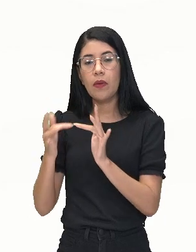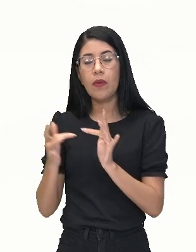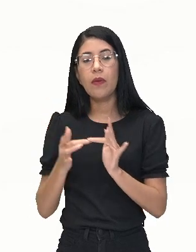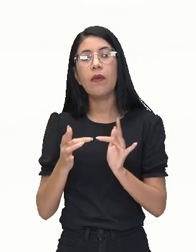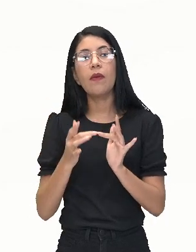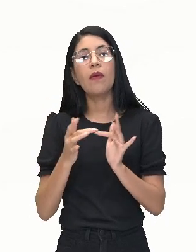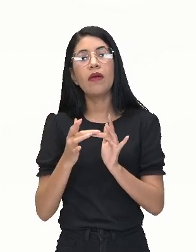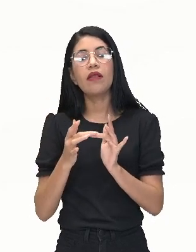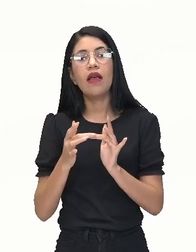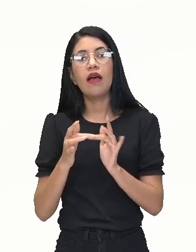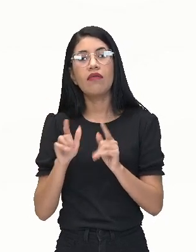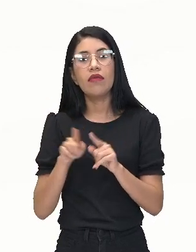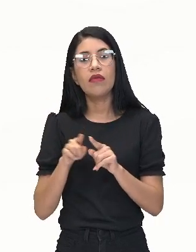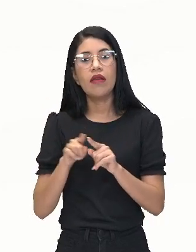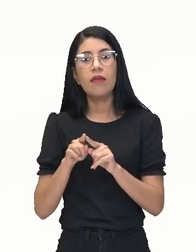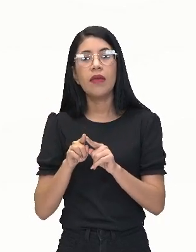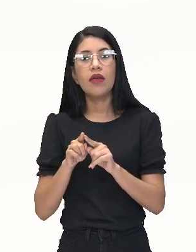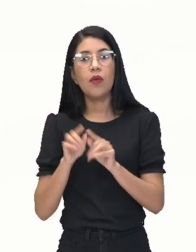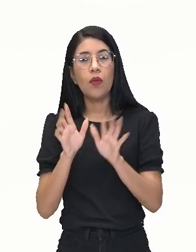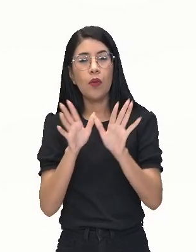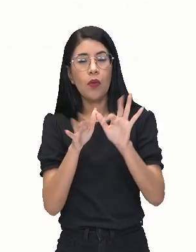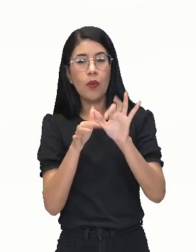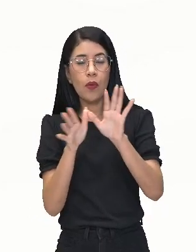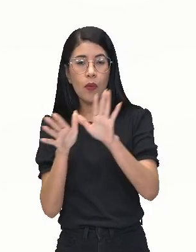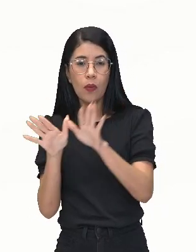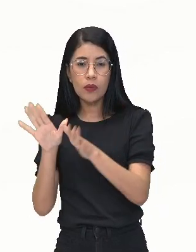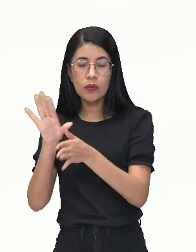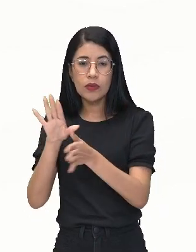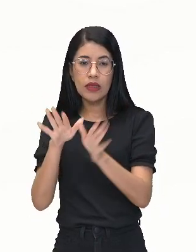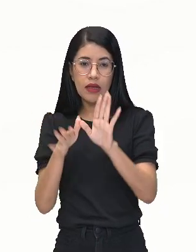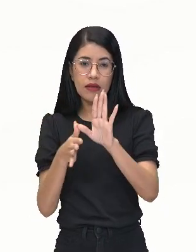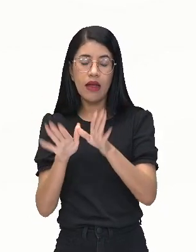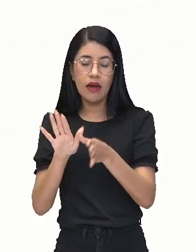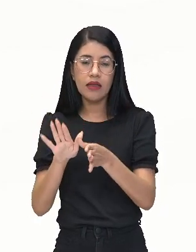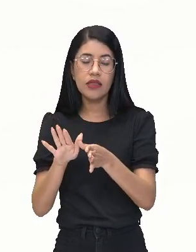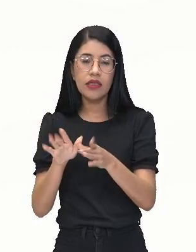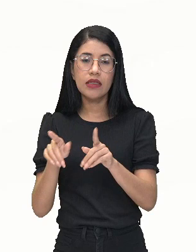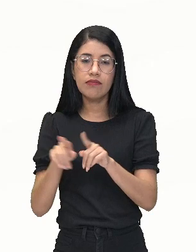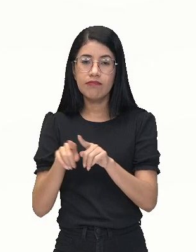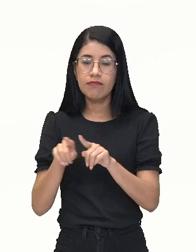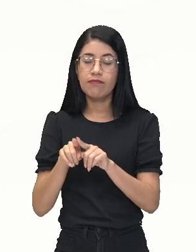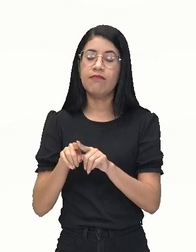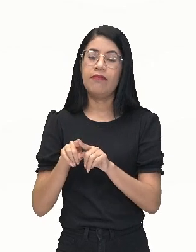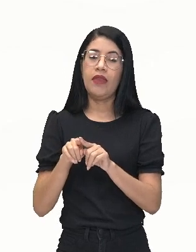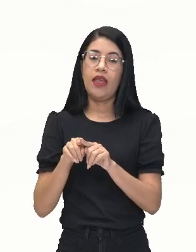essa constelação de satélites que está lá em órbita, que nos fornece